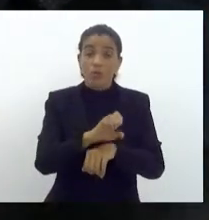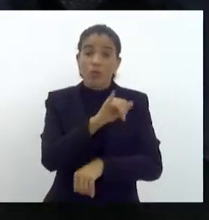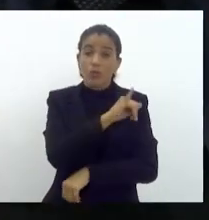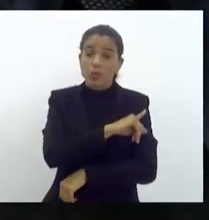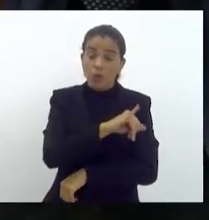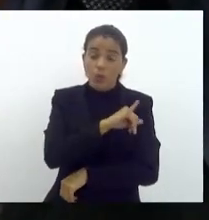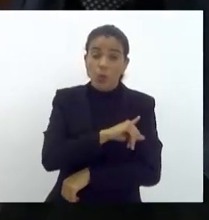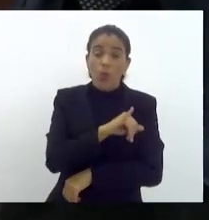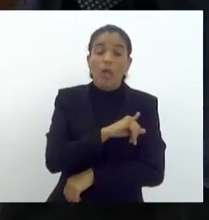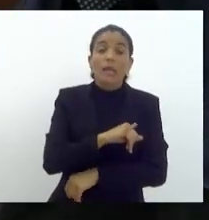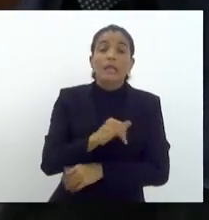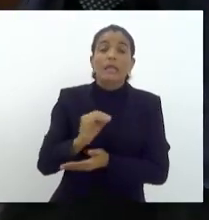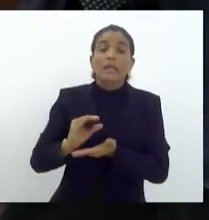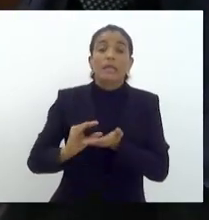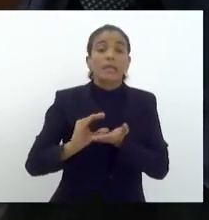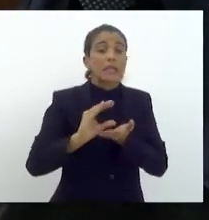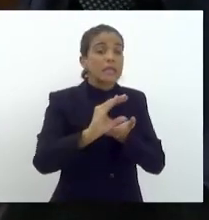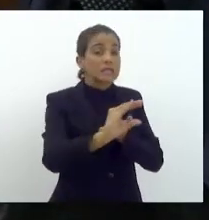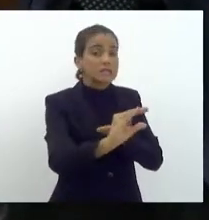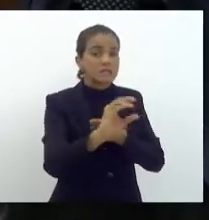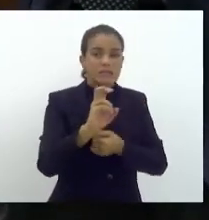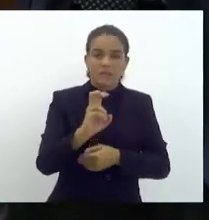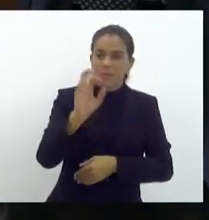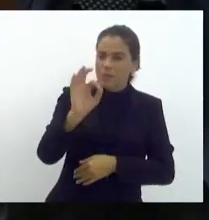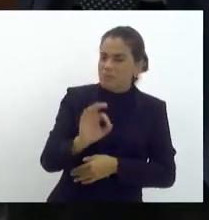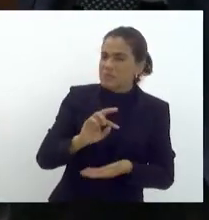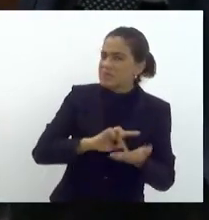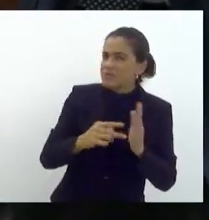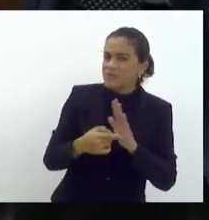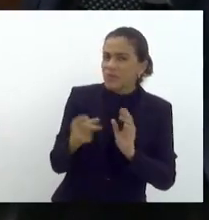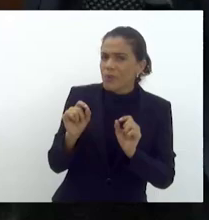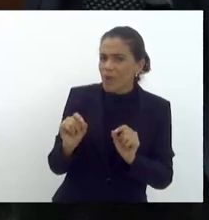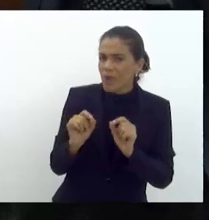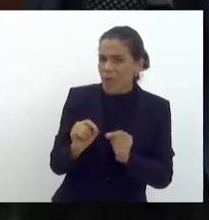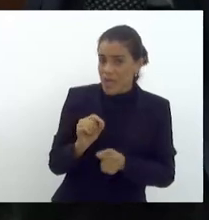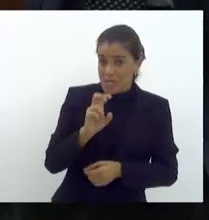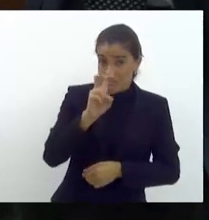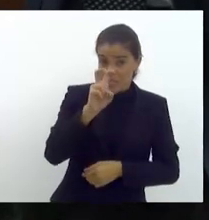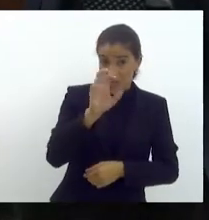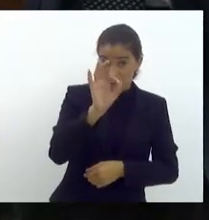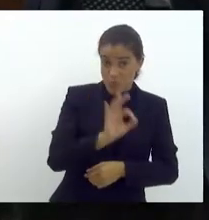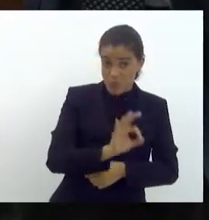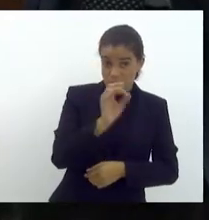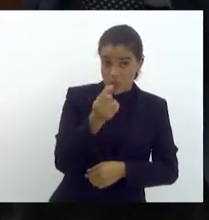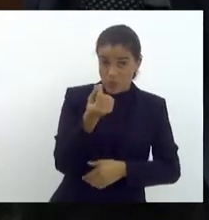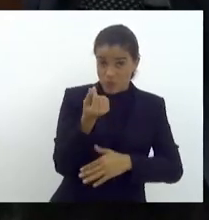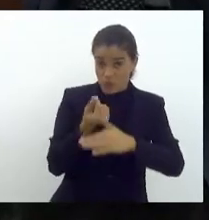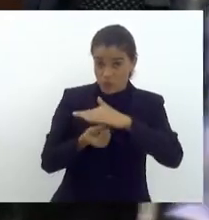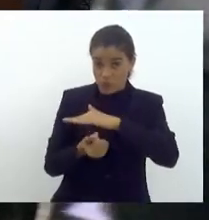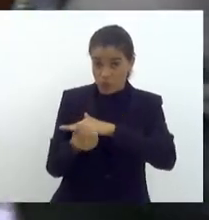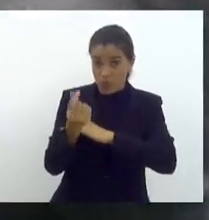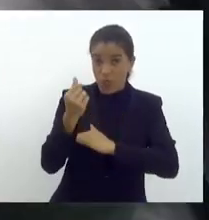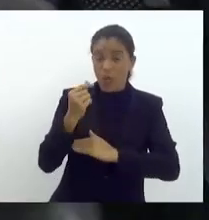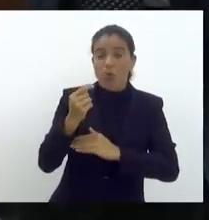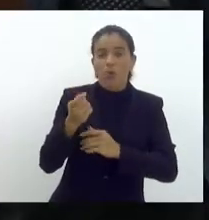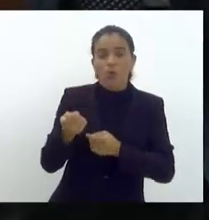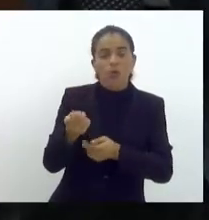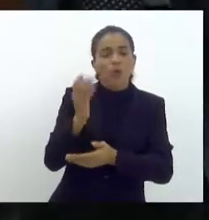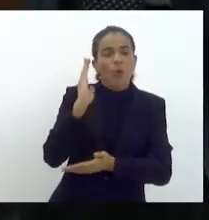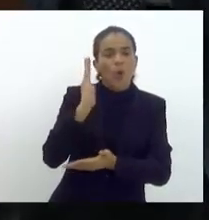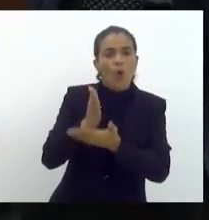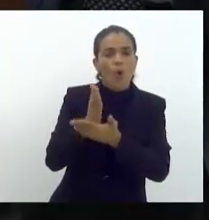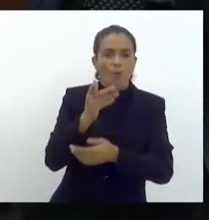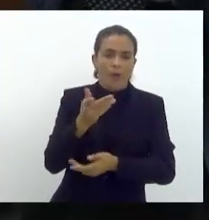Rio de Janeiro destinará cinco porcento quer dizer eu pego 5% do fundo Estadual de combate pobreza